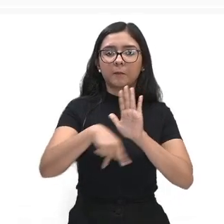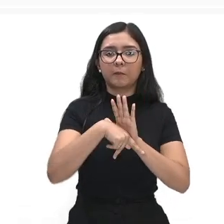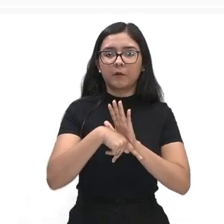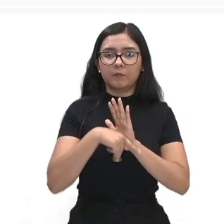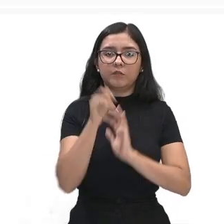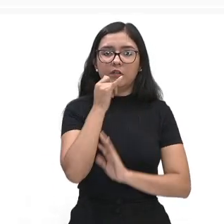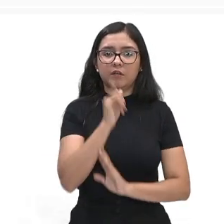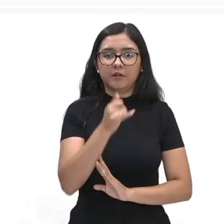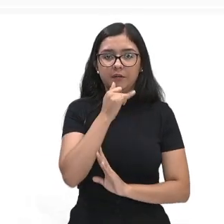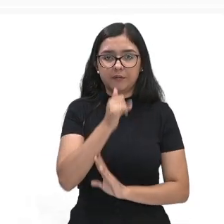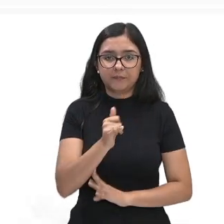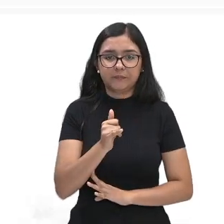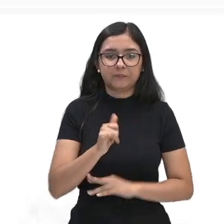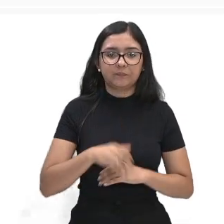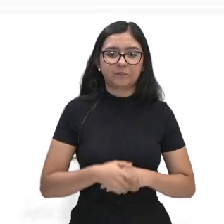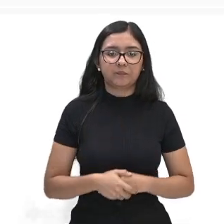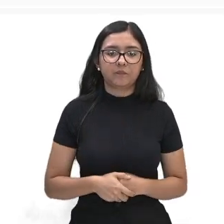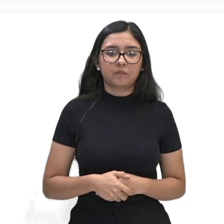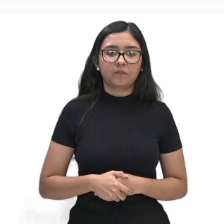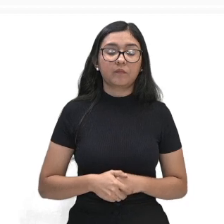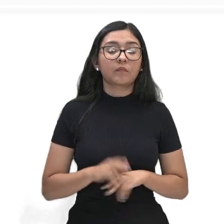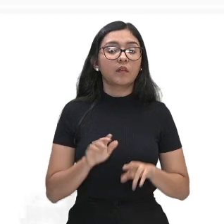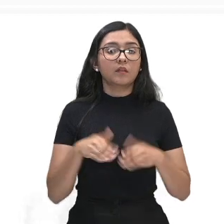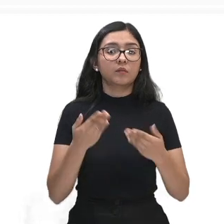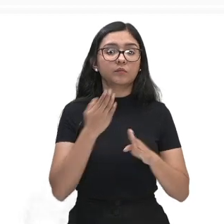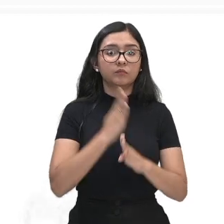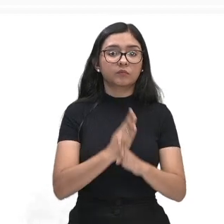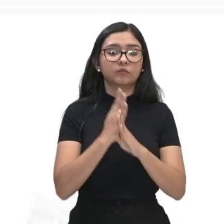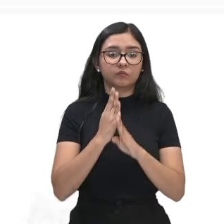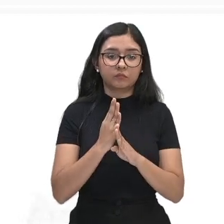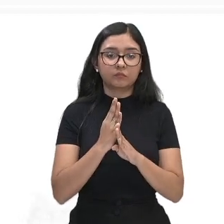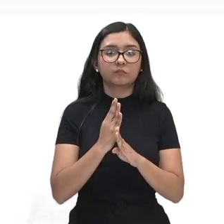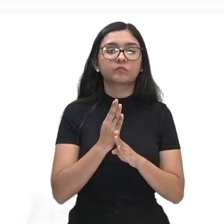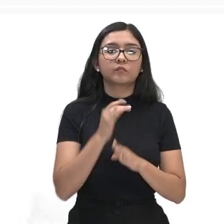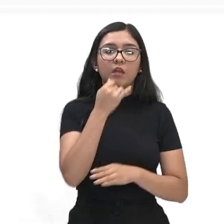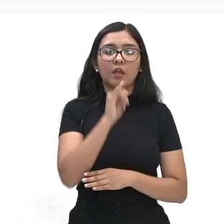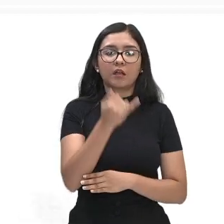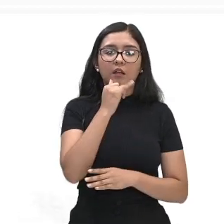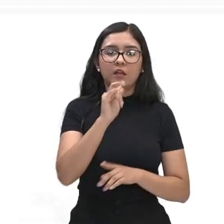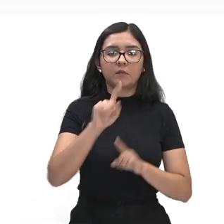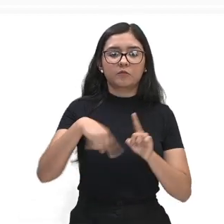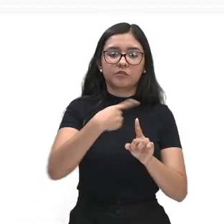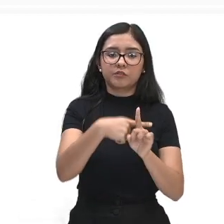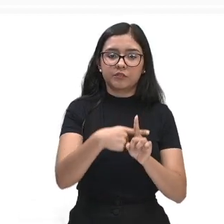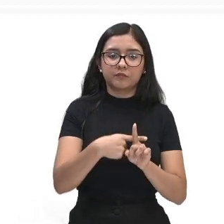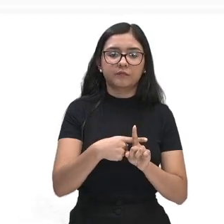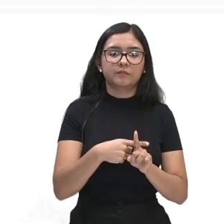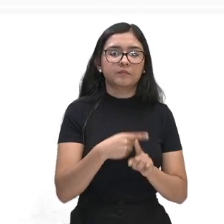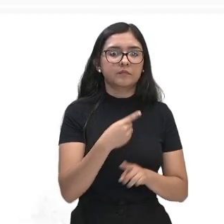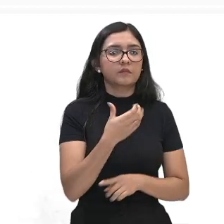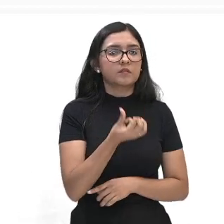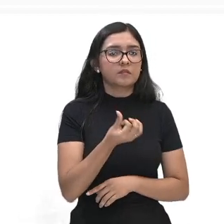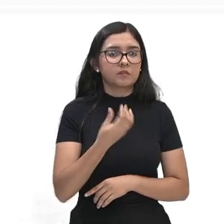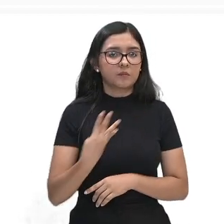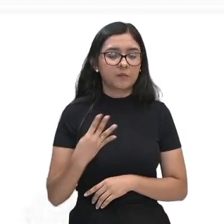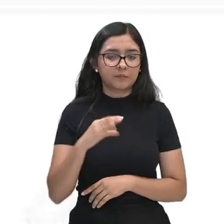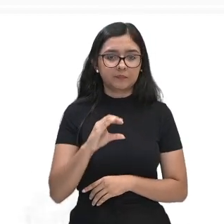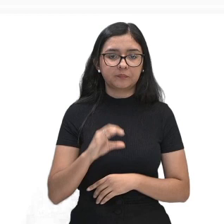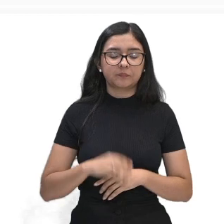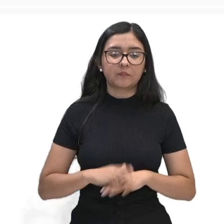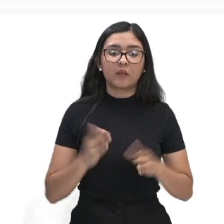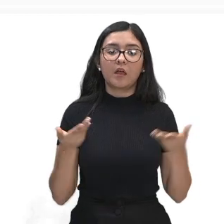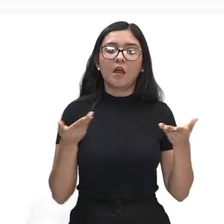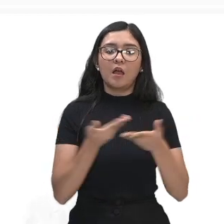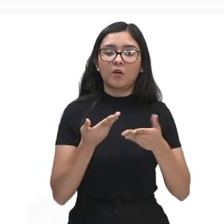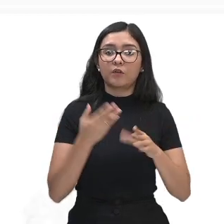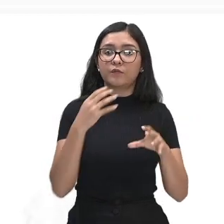carga. Então aqui está a nossa carga positiva, pessoal. Agora nós vamos calcular a